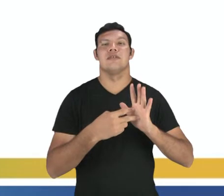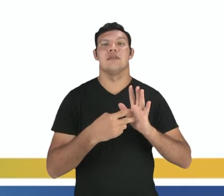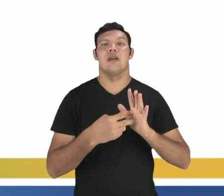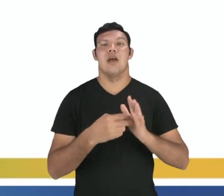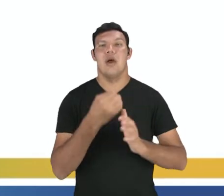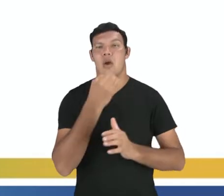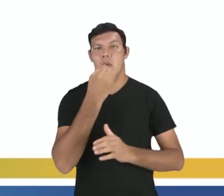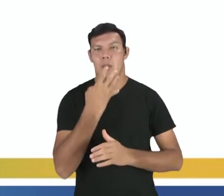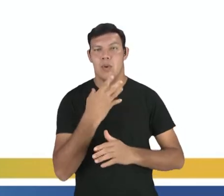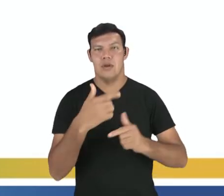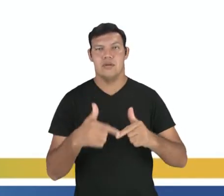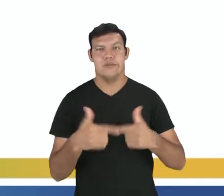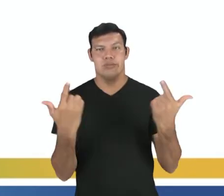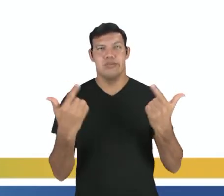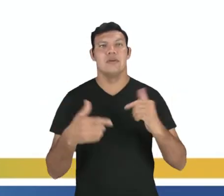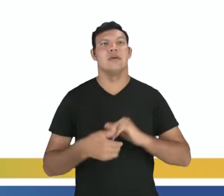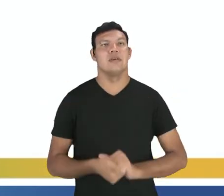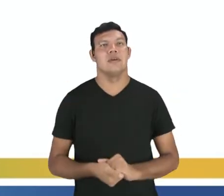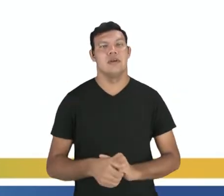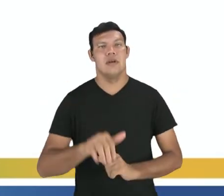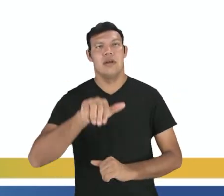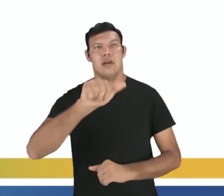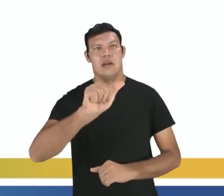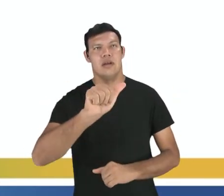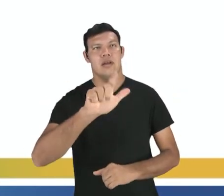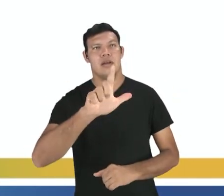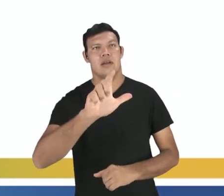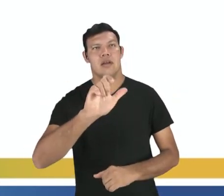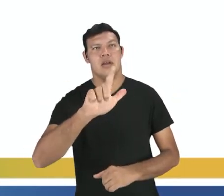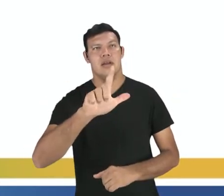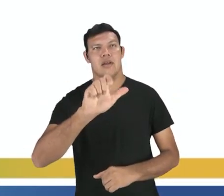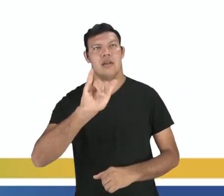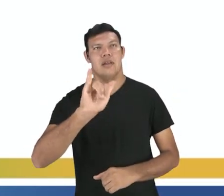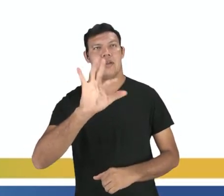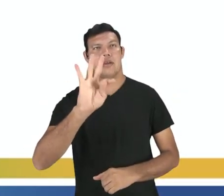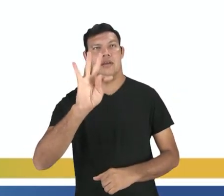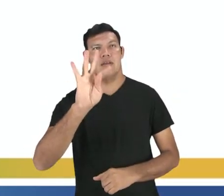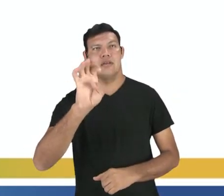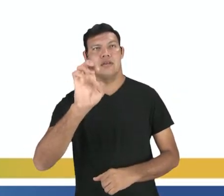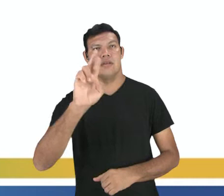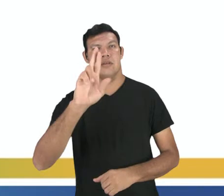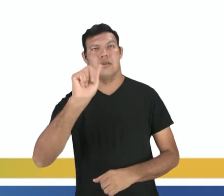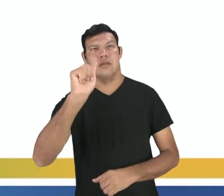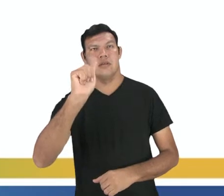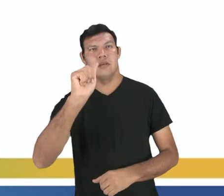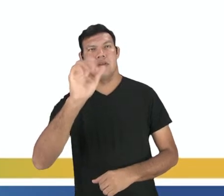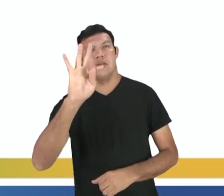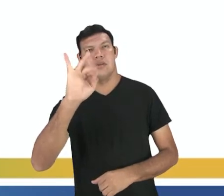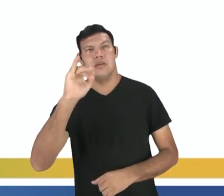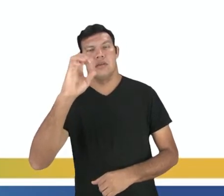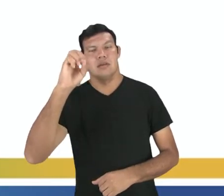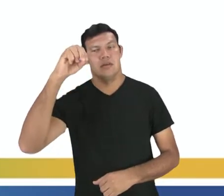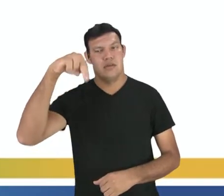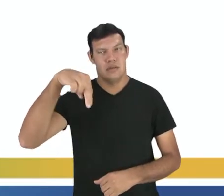Temos também a aliteração, alliteration, que é nada mais do que a repetição de